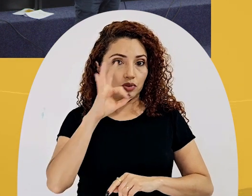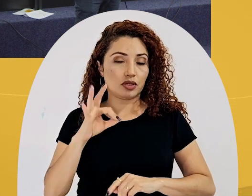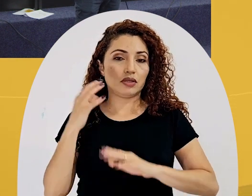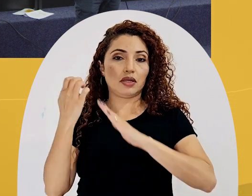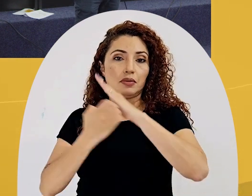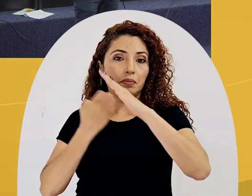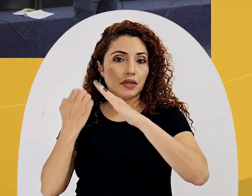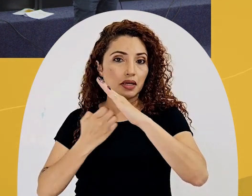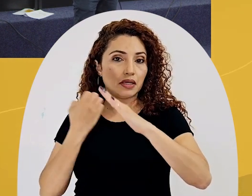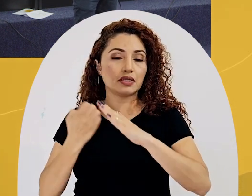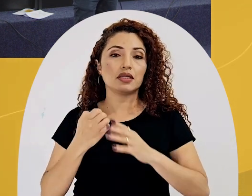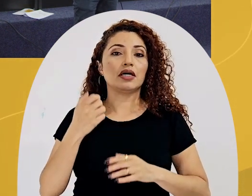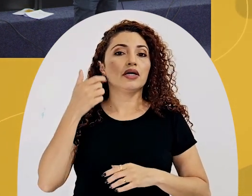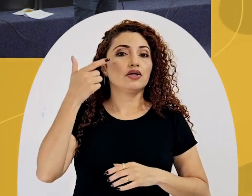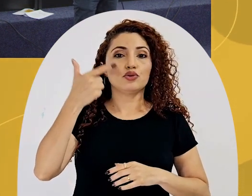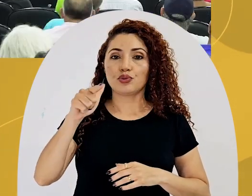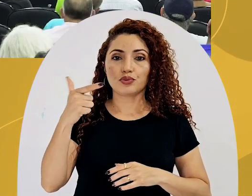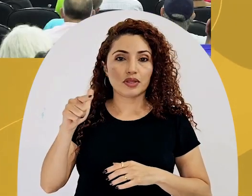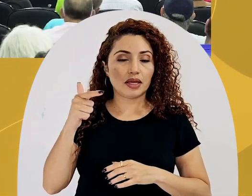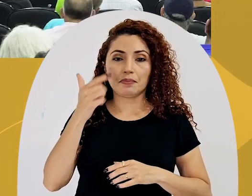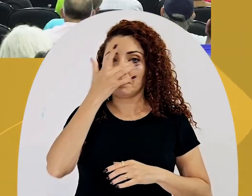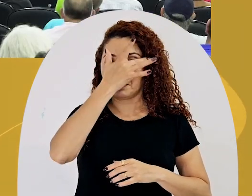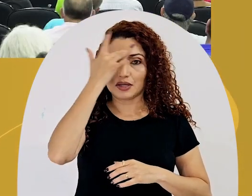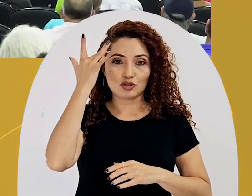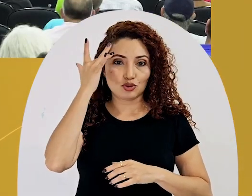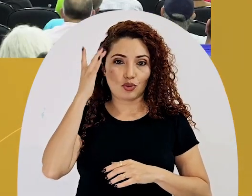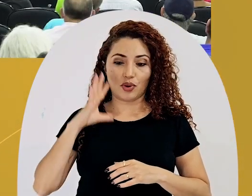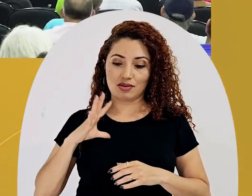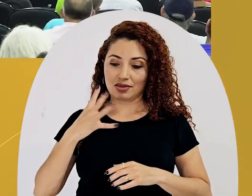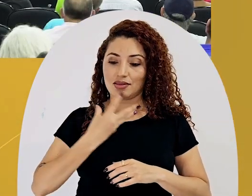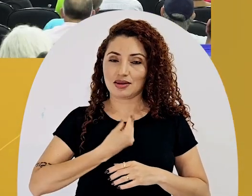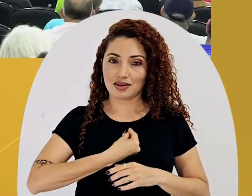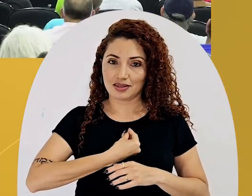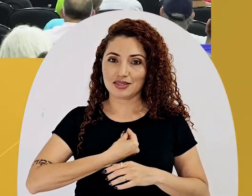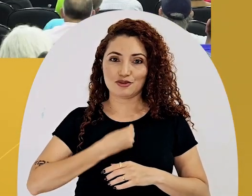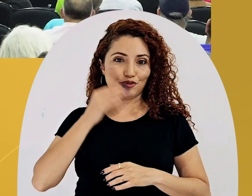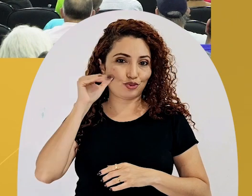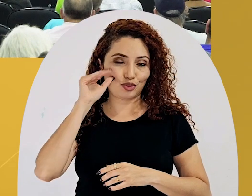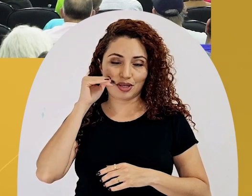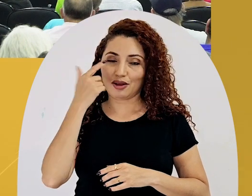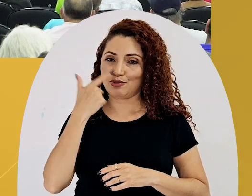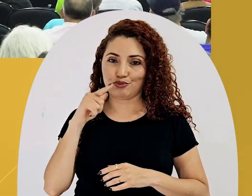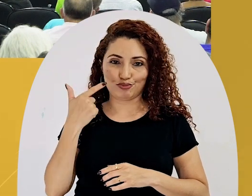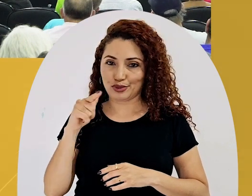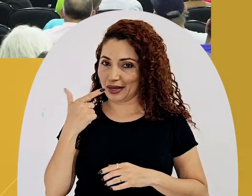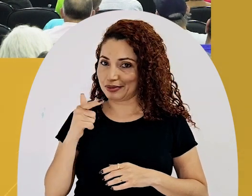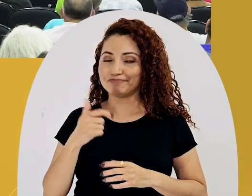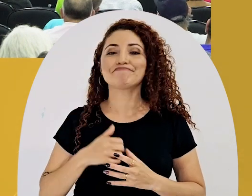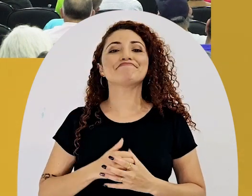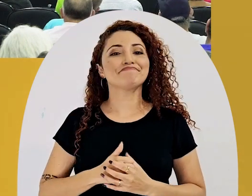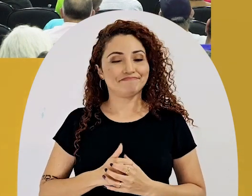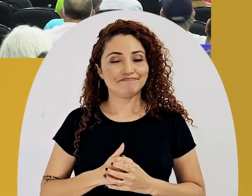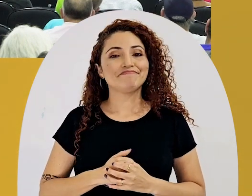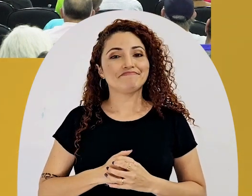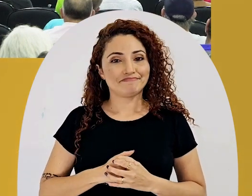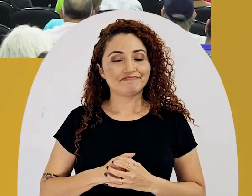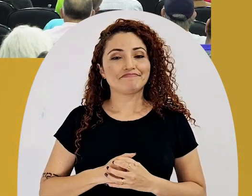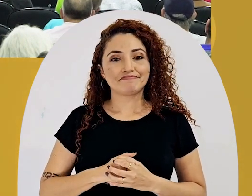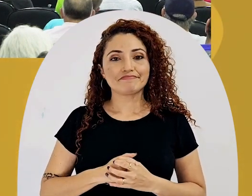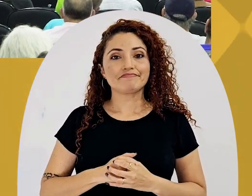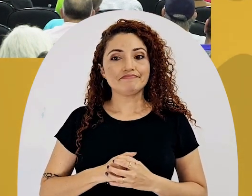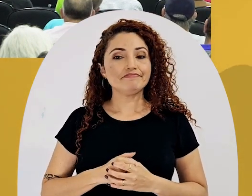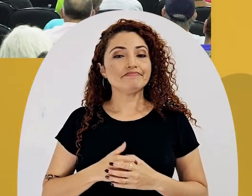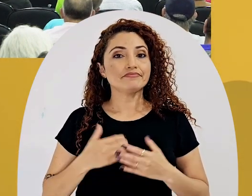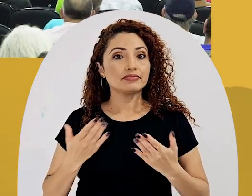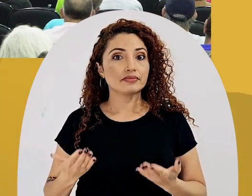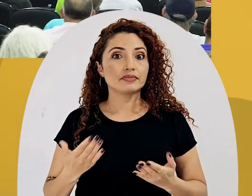44%, né, das organizações não possuem nenhuma pessoa trans no seu quadro de funcionários, né? A nossa